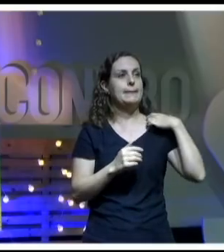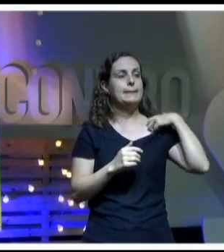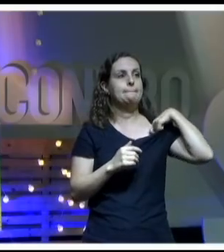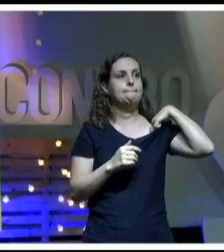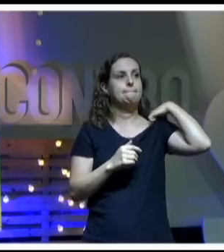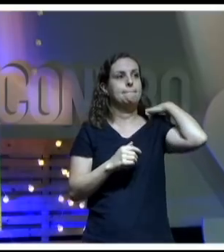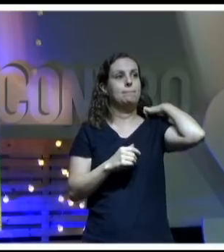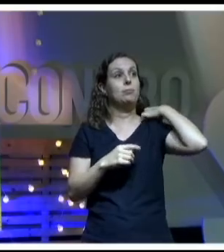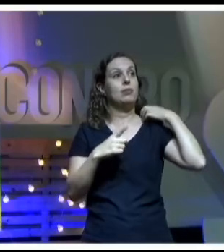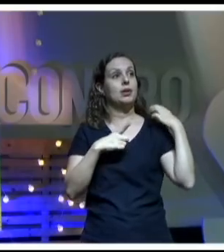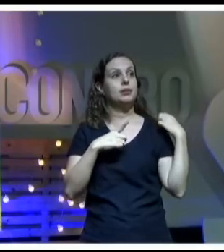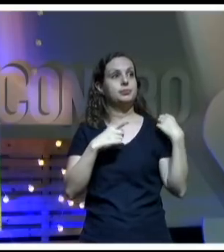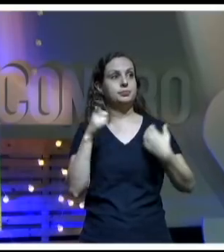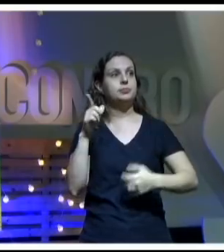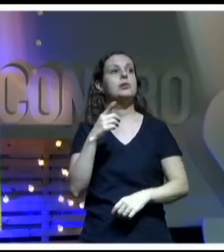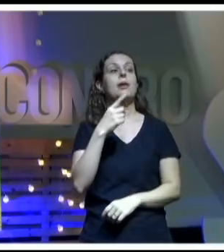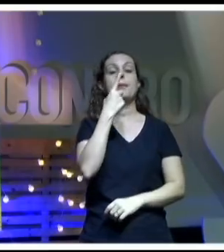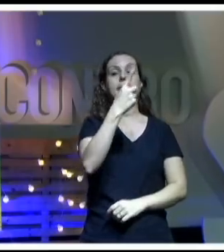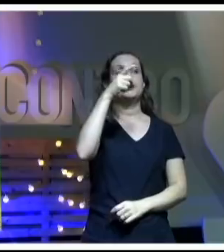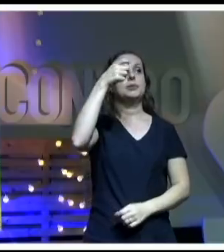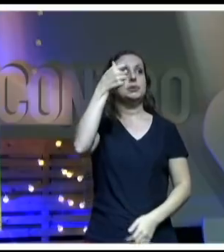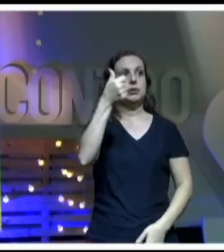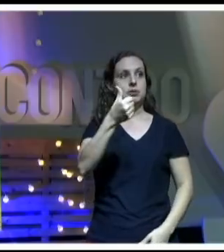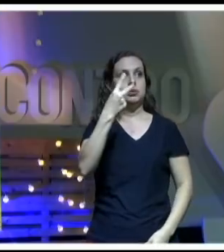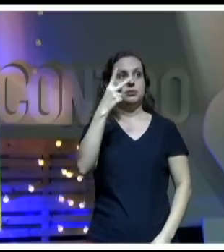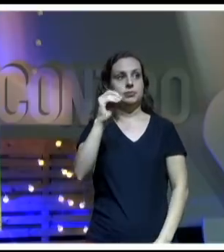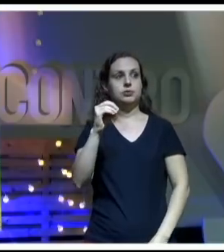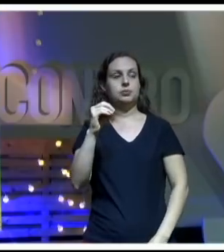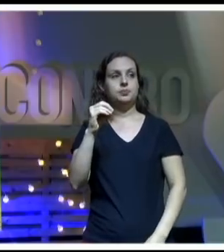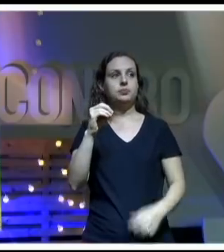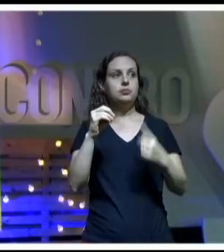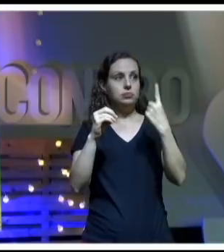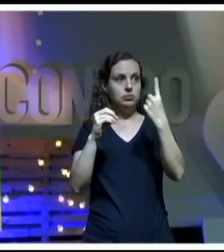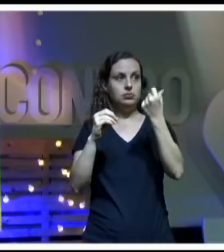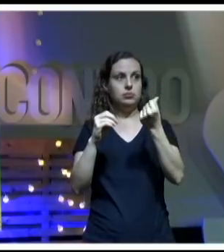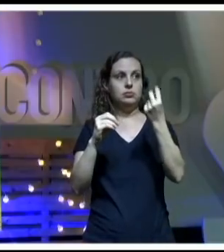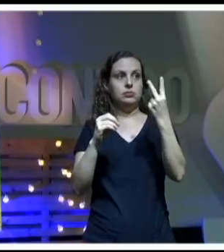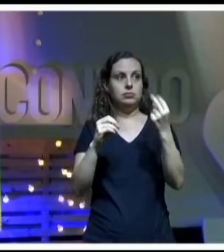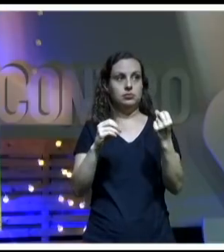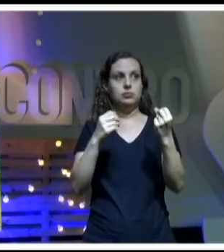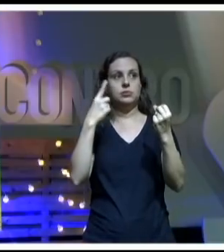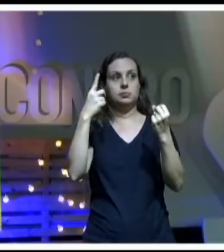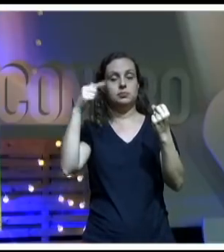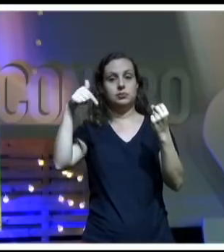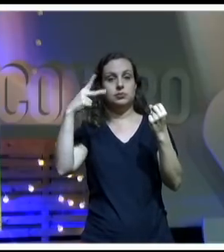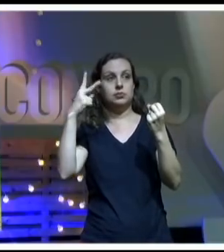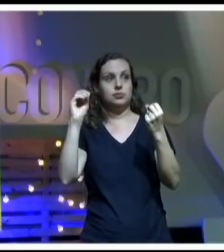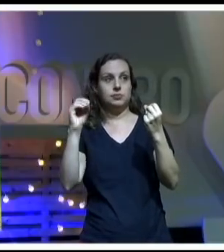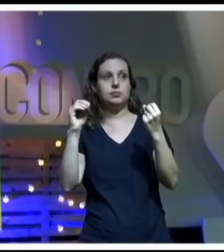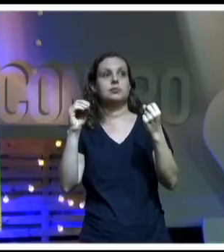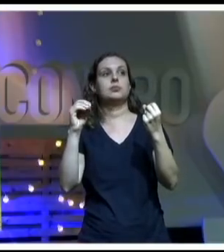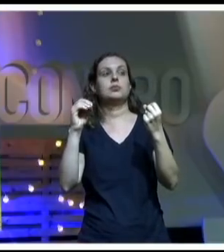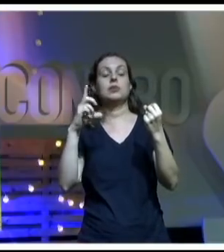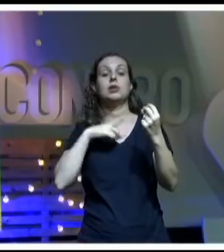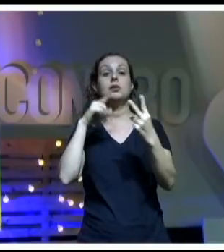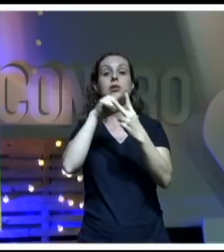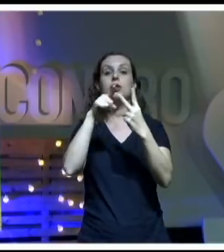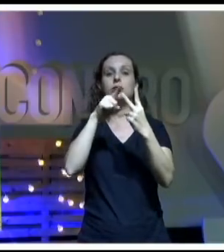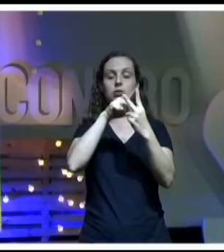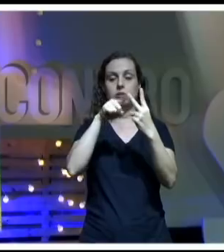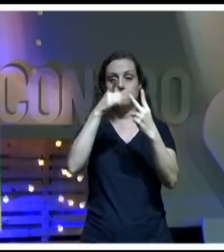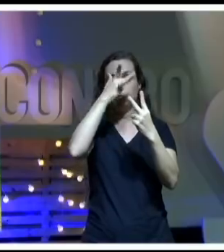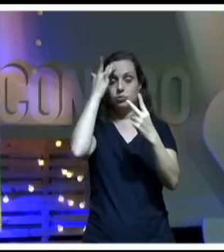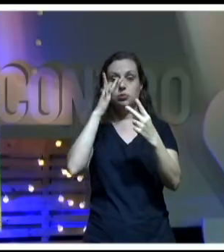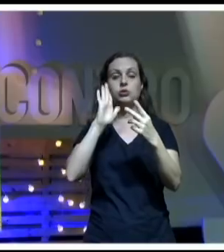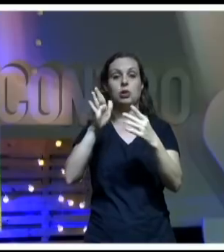díos de 1620 e 1.720 100 anos cerca de um em cada dois indivíduos formados em harvard